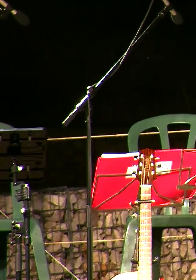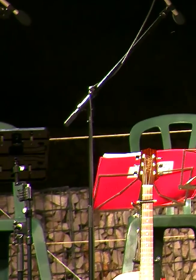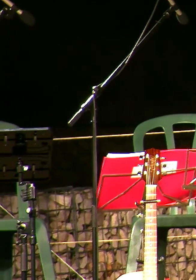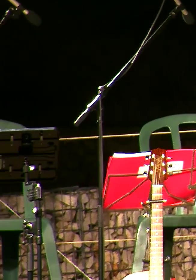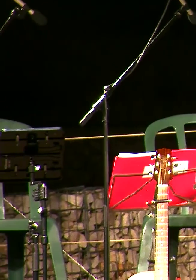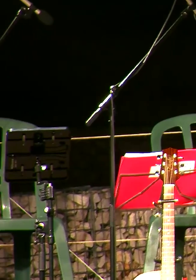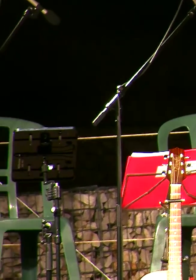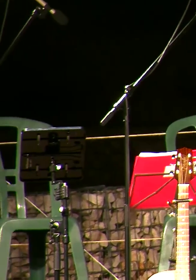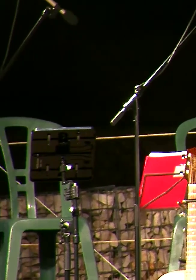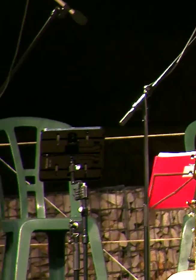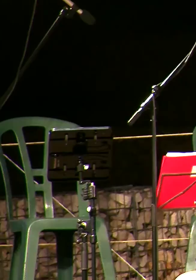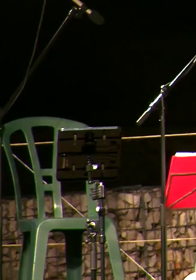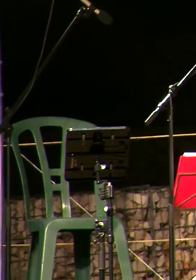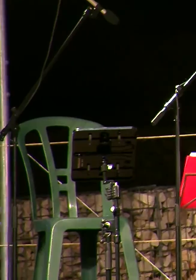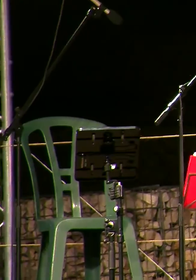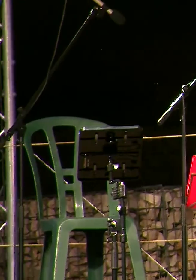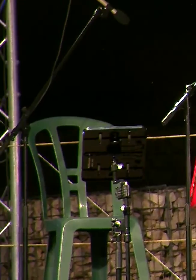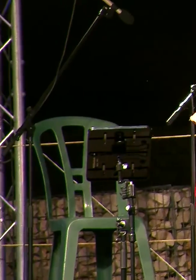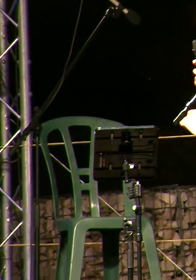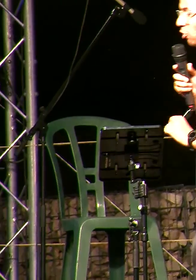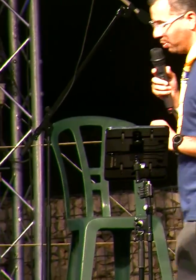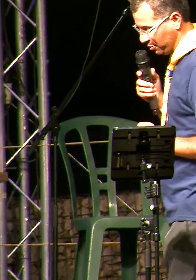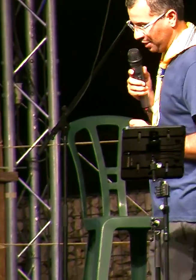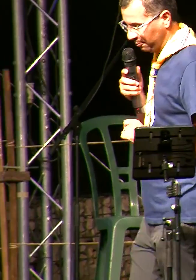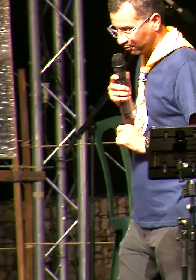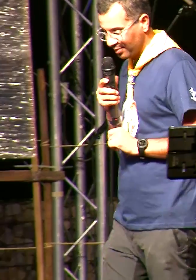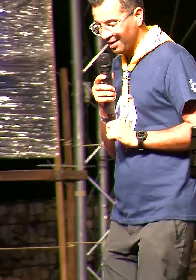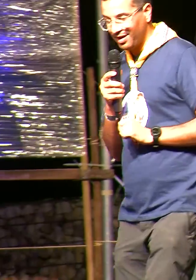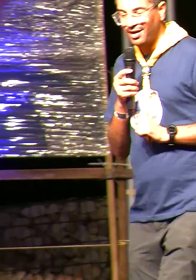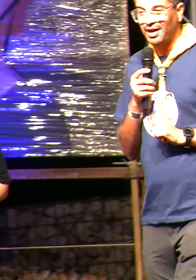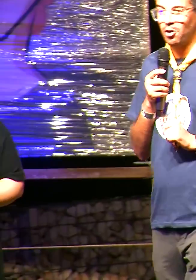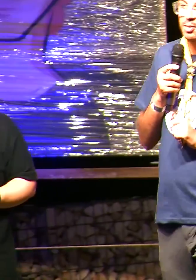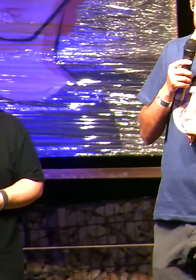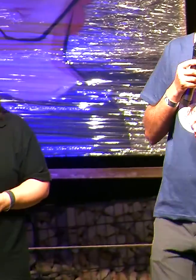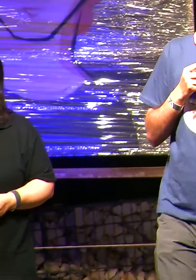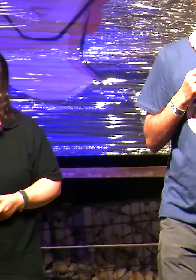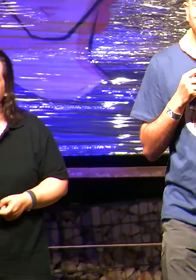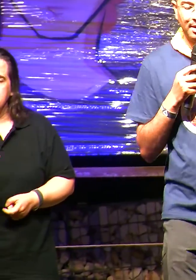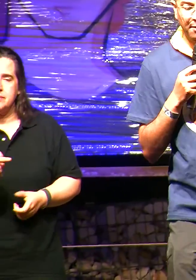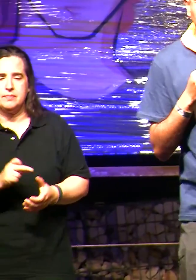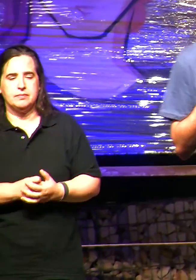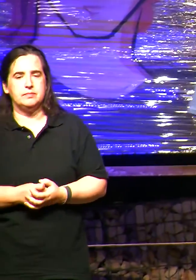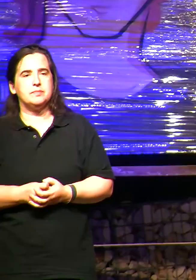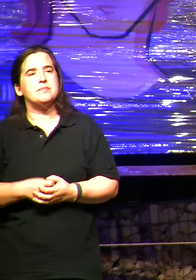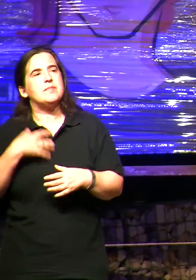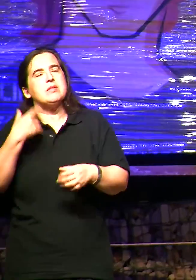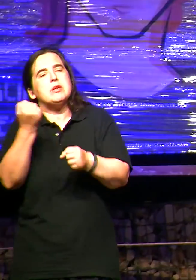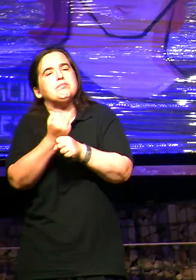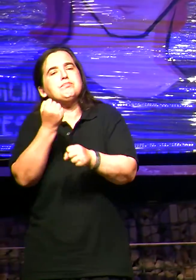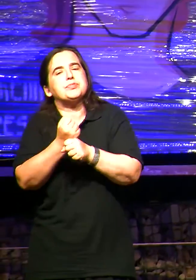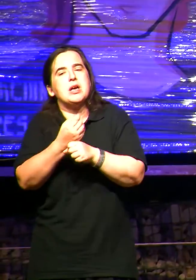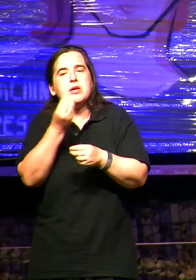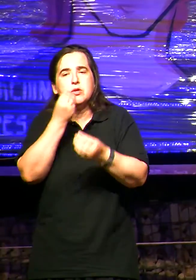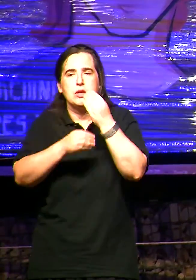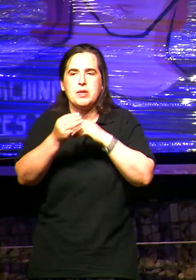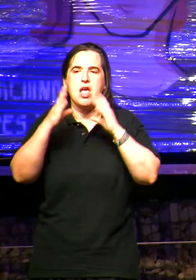liberadas mas a uma em especial que é a dopamina a dopamina em função de alguns ingredientes